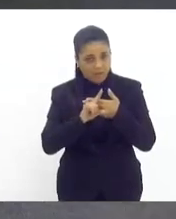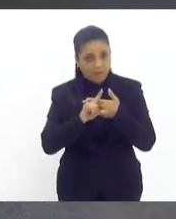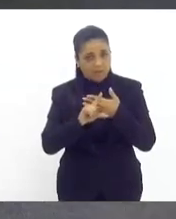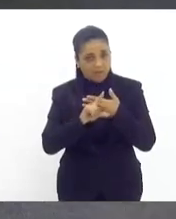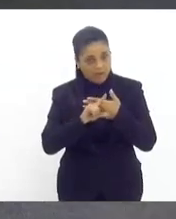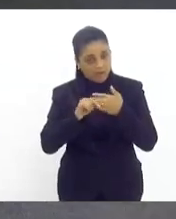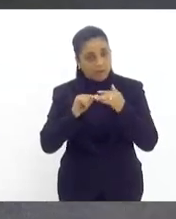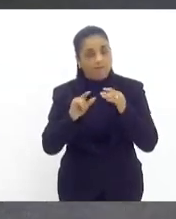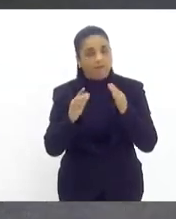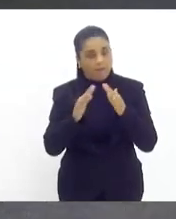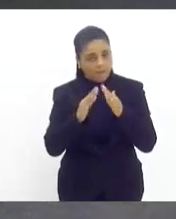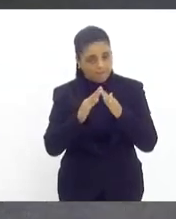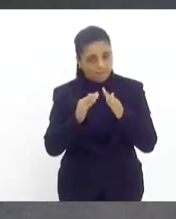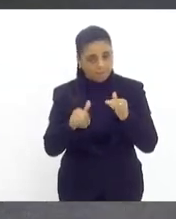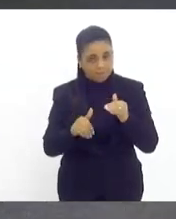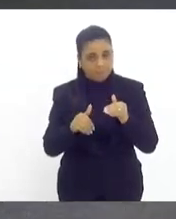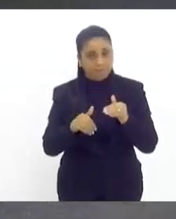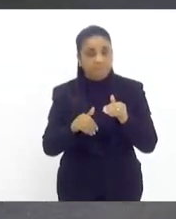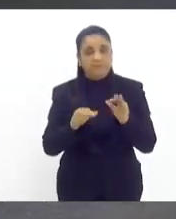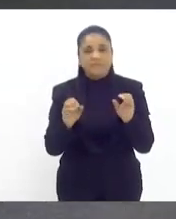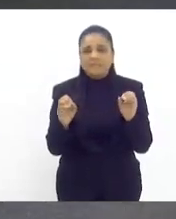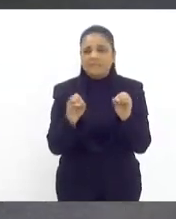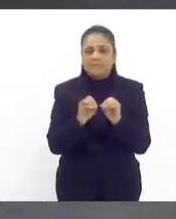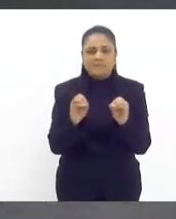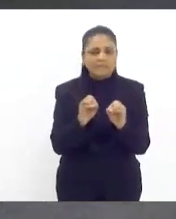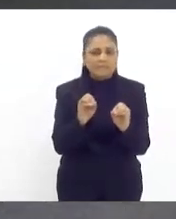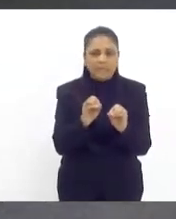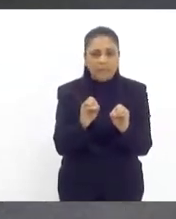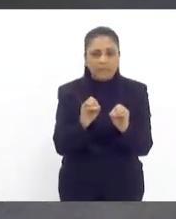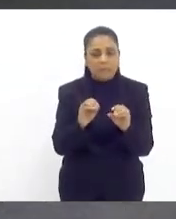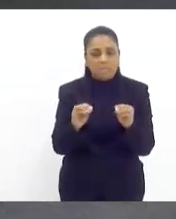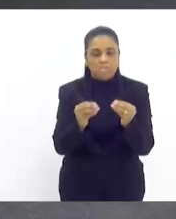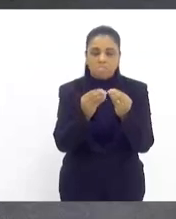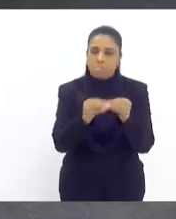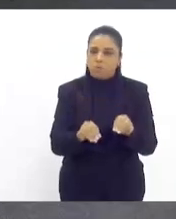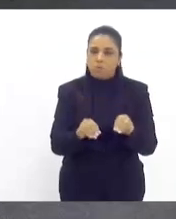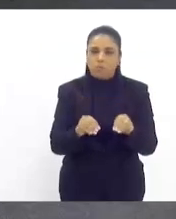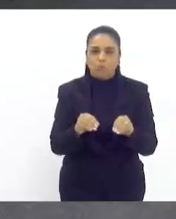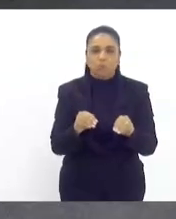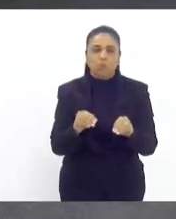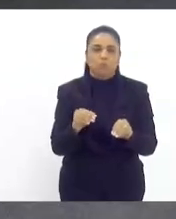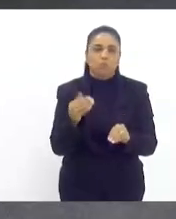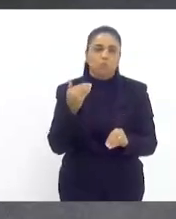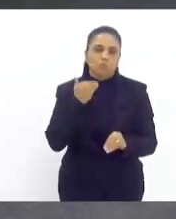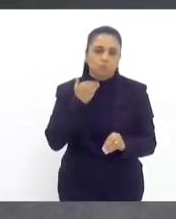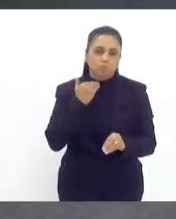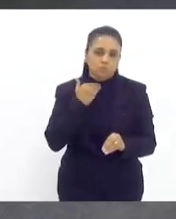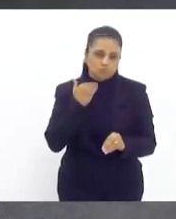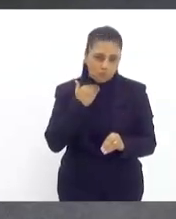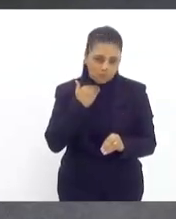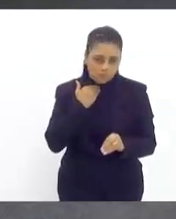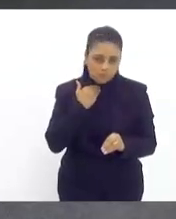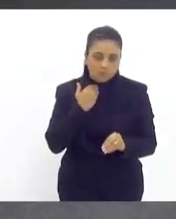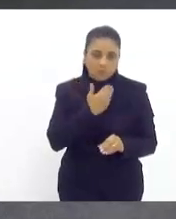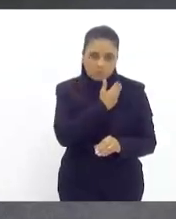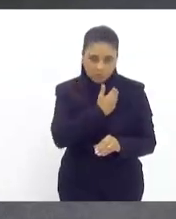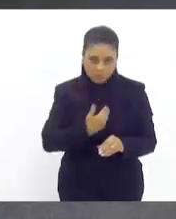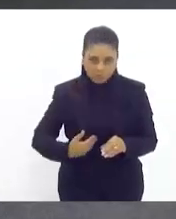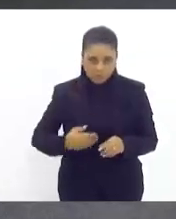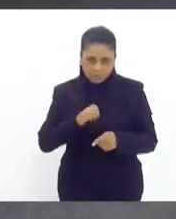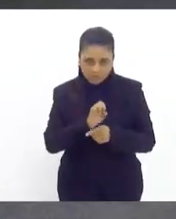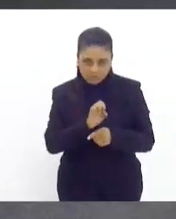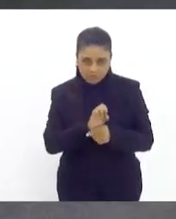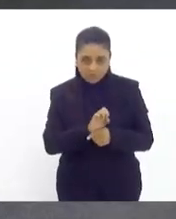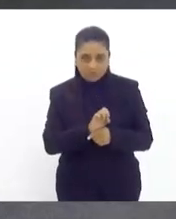onerará os cofres né do estado e fará Justiça essa classe que